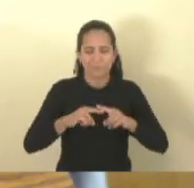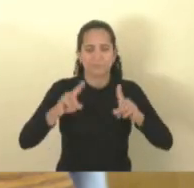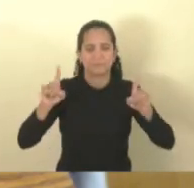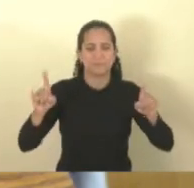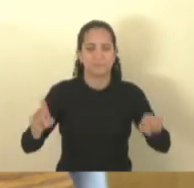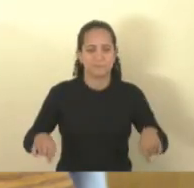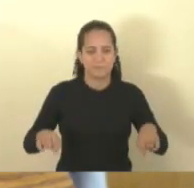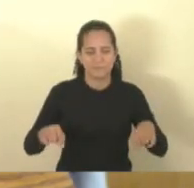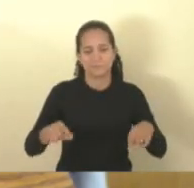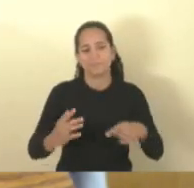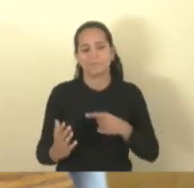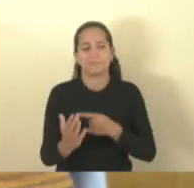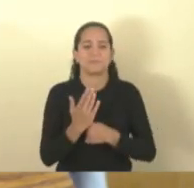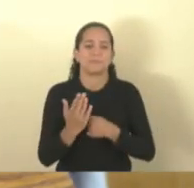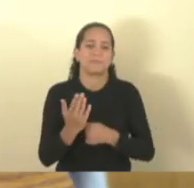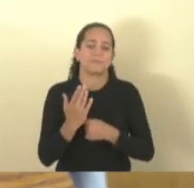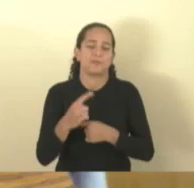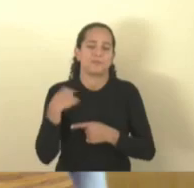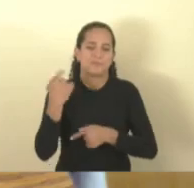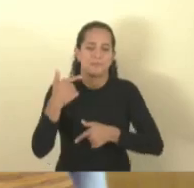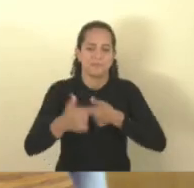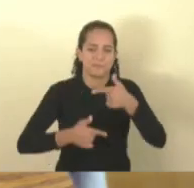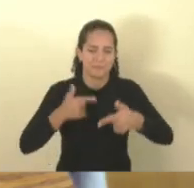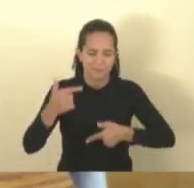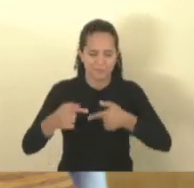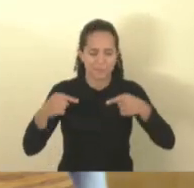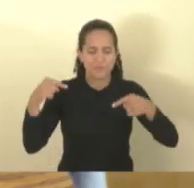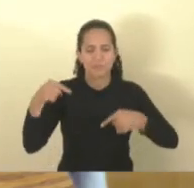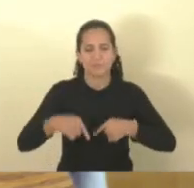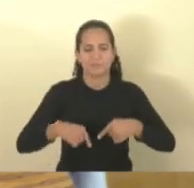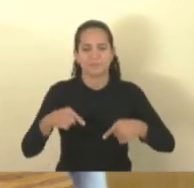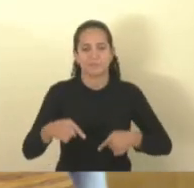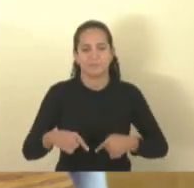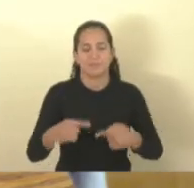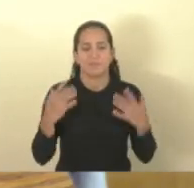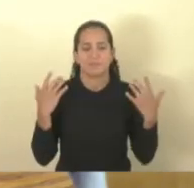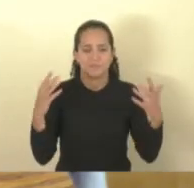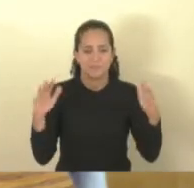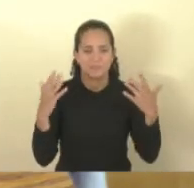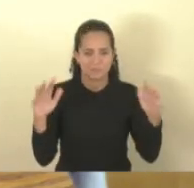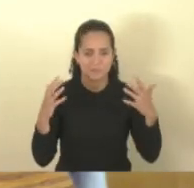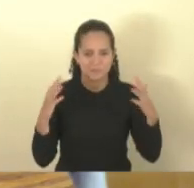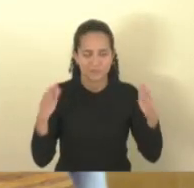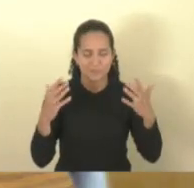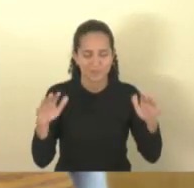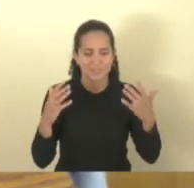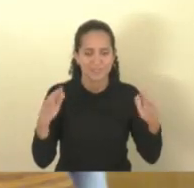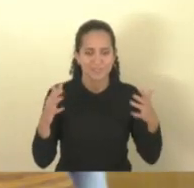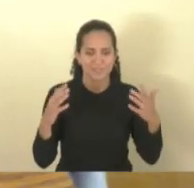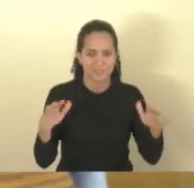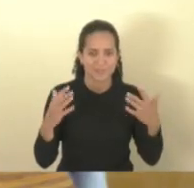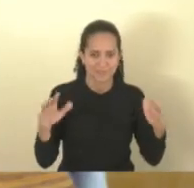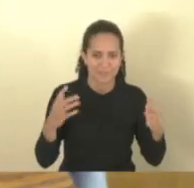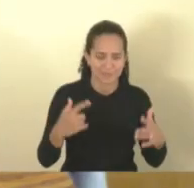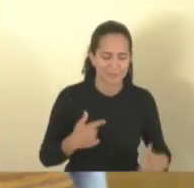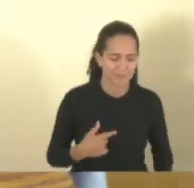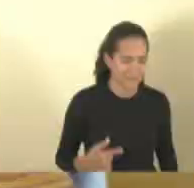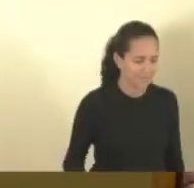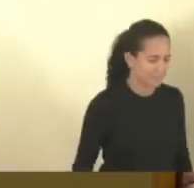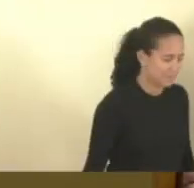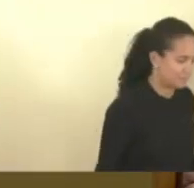ajudam a fazer esse trabalho aqui. Eu queria aqui pedir uma salva de palmas para esses colegas nossos que